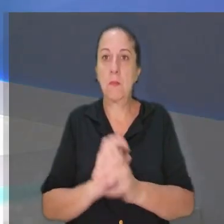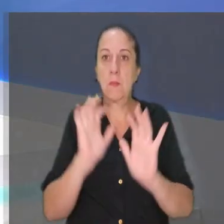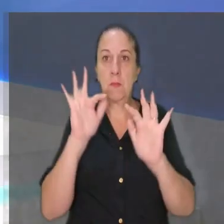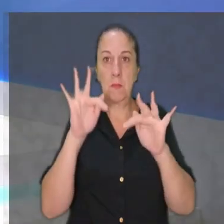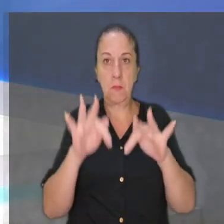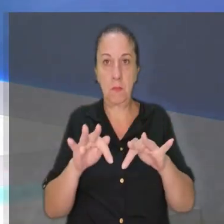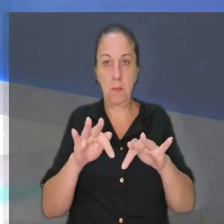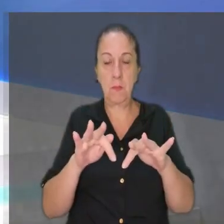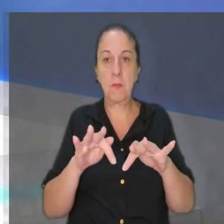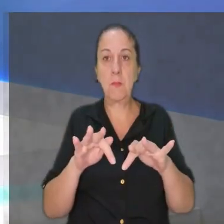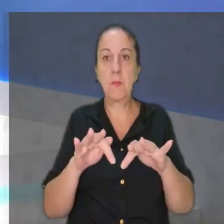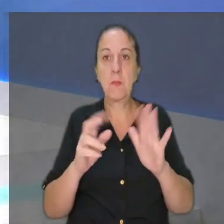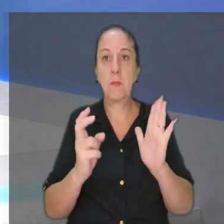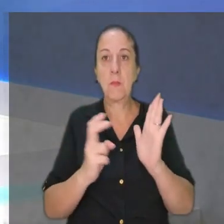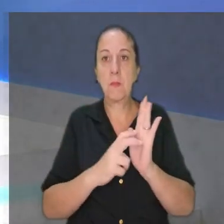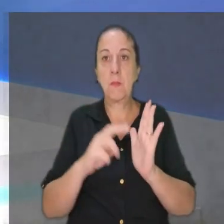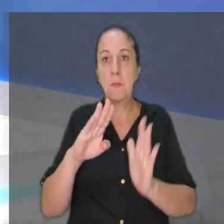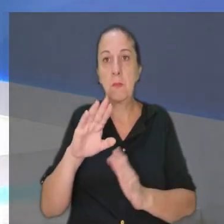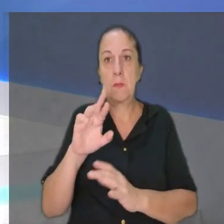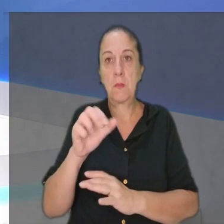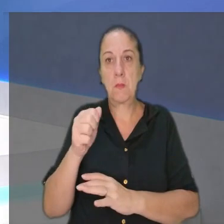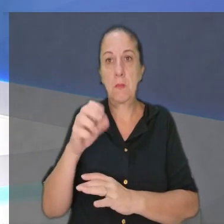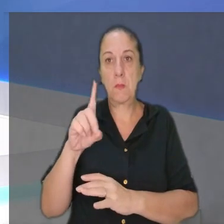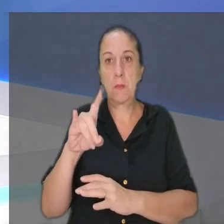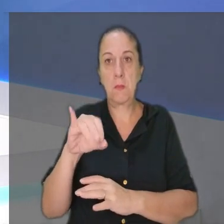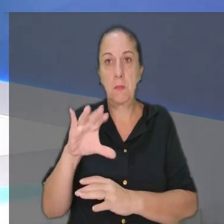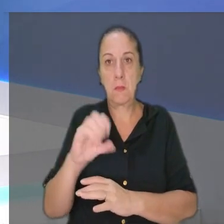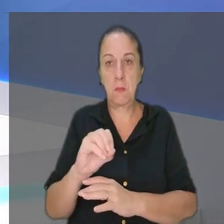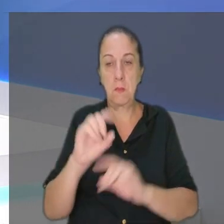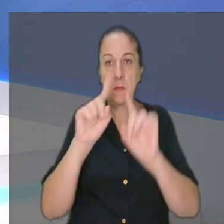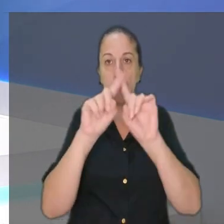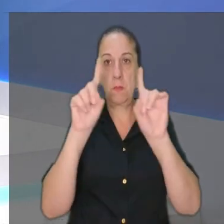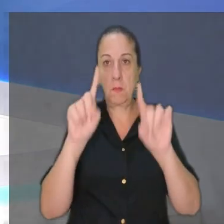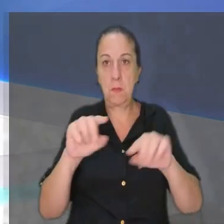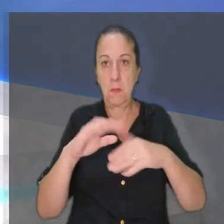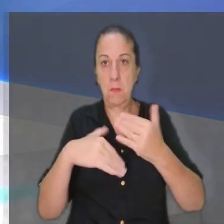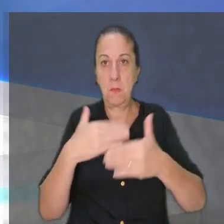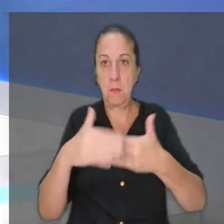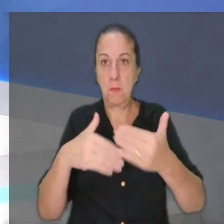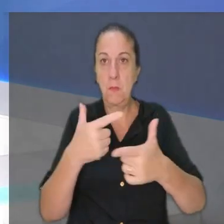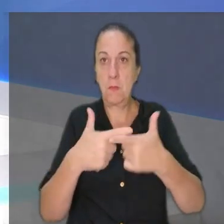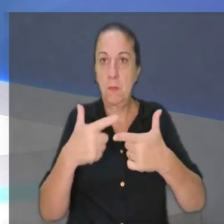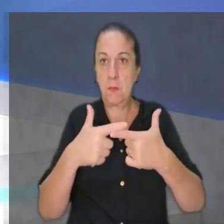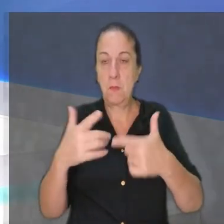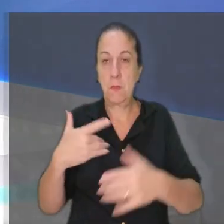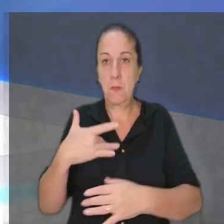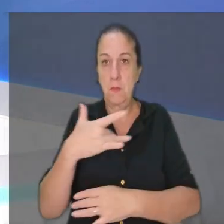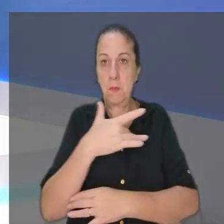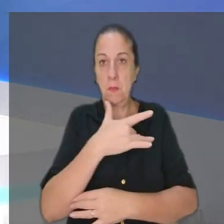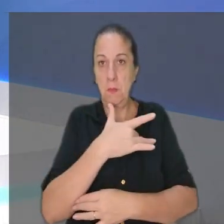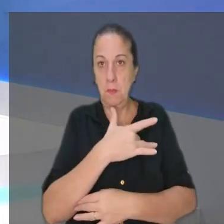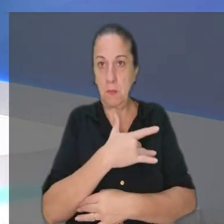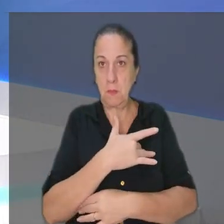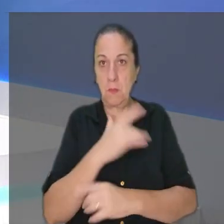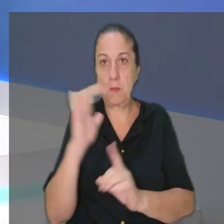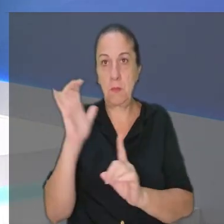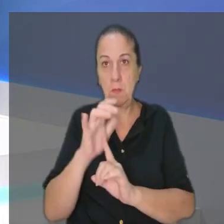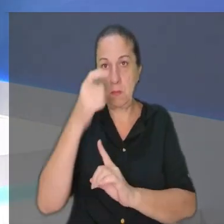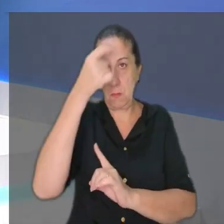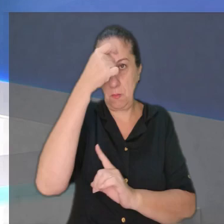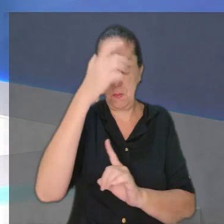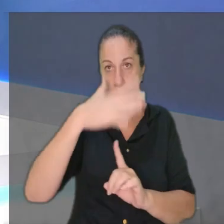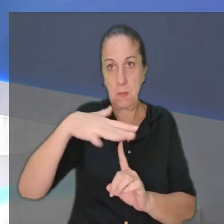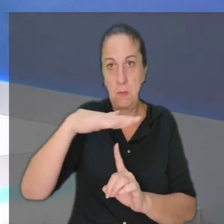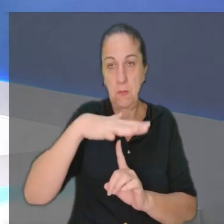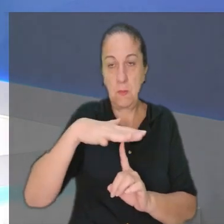E finalizando o nosso giro, o Banco Bradesco deve indenizar um bancário que desenvolveu problemas de saúde decorrentes de assédio